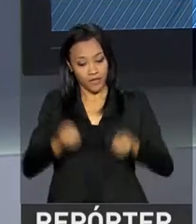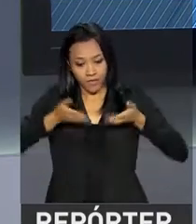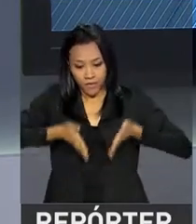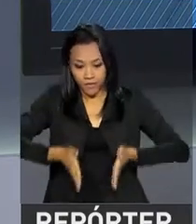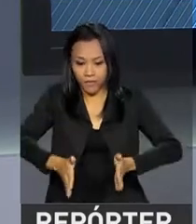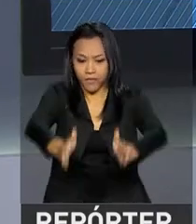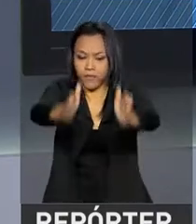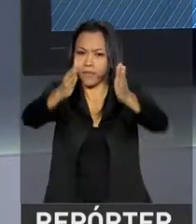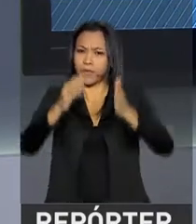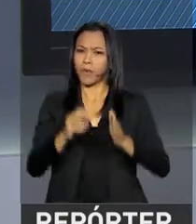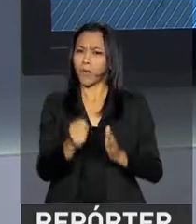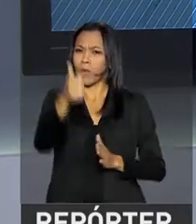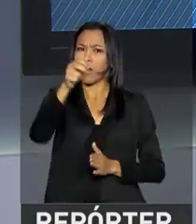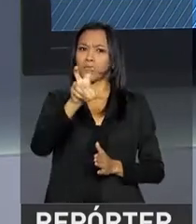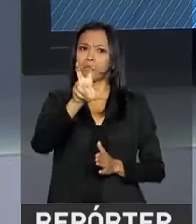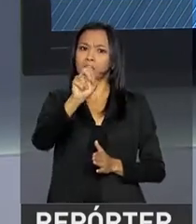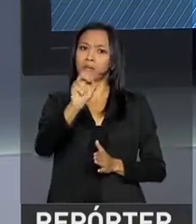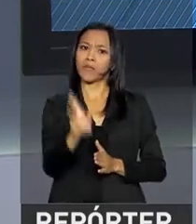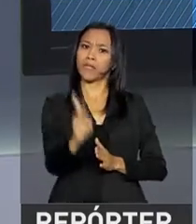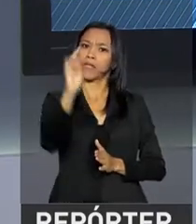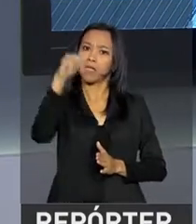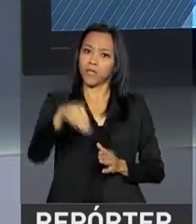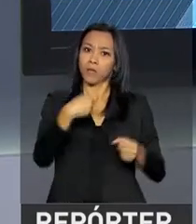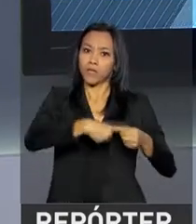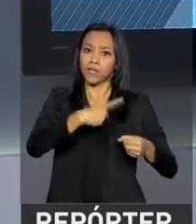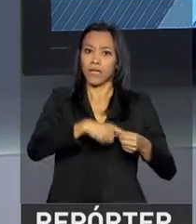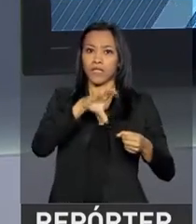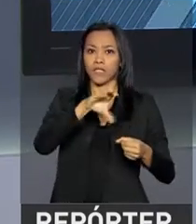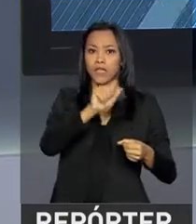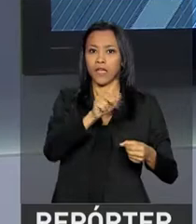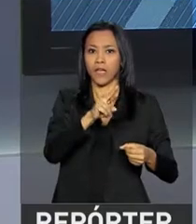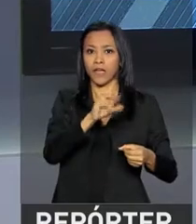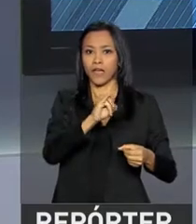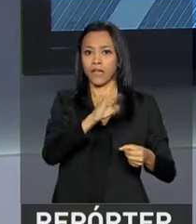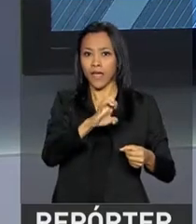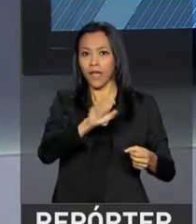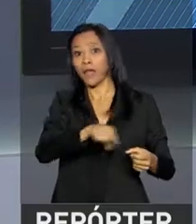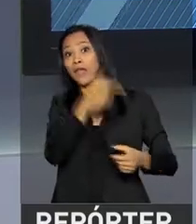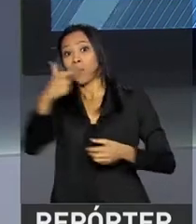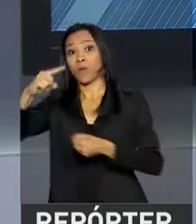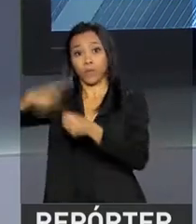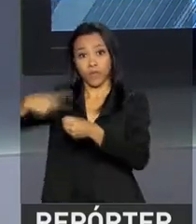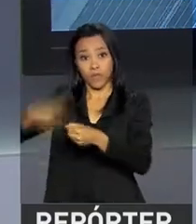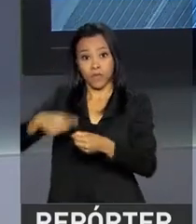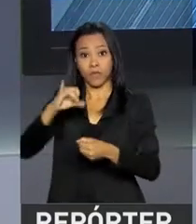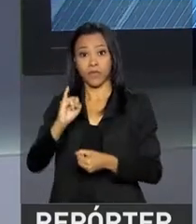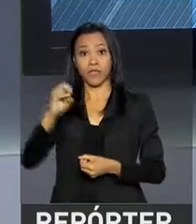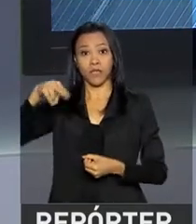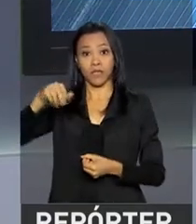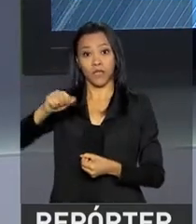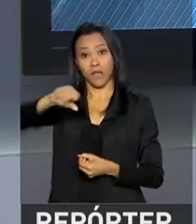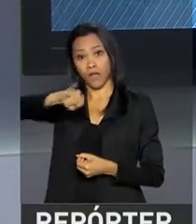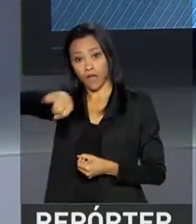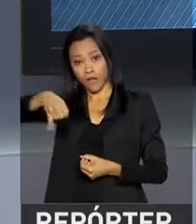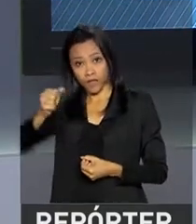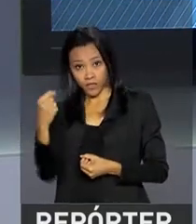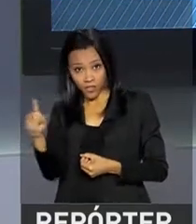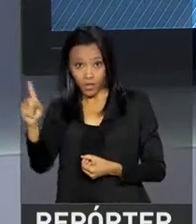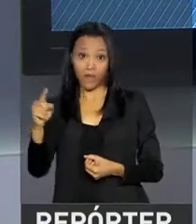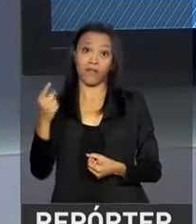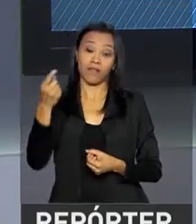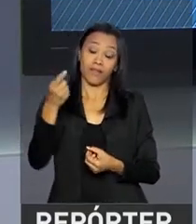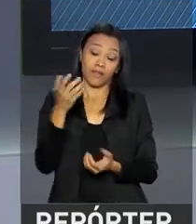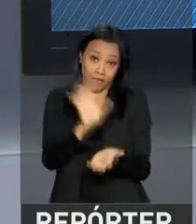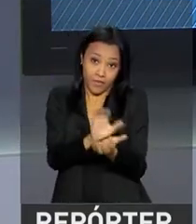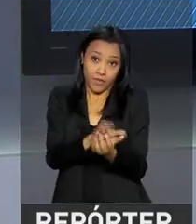50 quilômetros entre o povoado de carié eo município de inajá na divisa com pernambuco a repórter luana karen